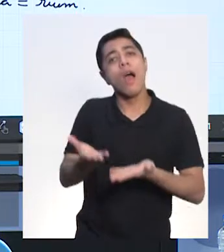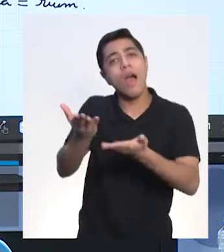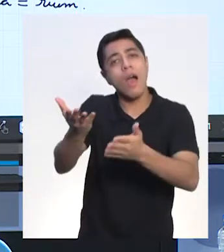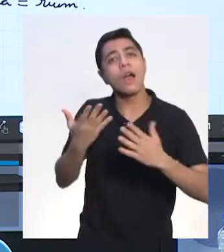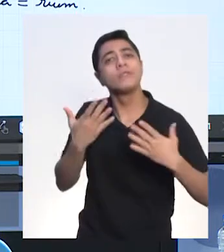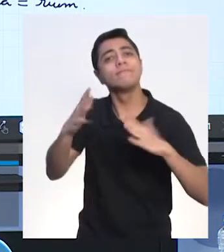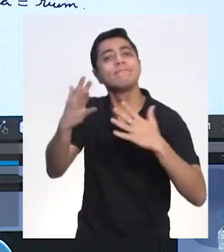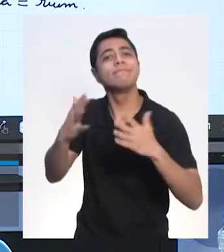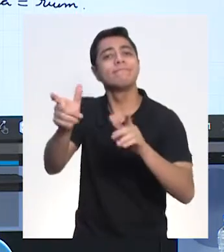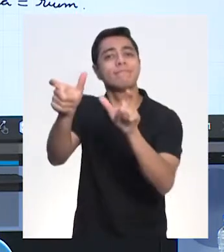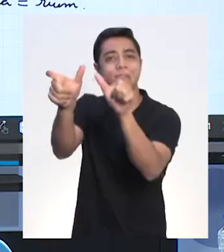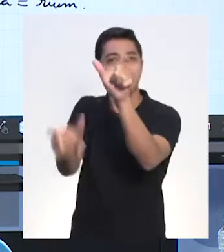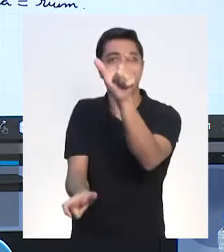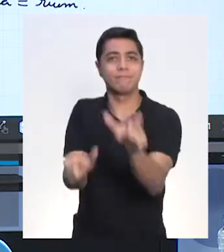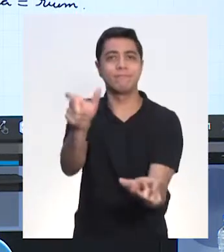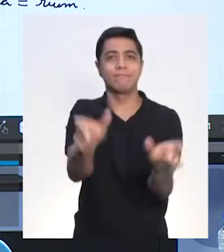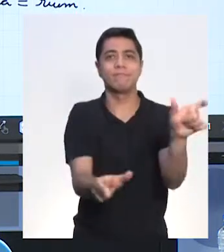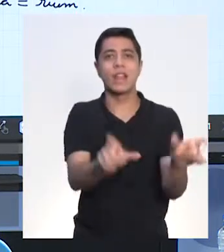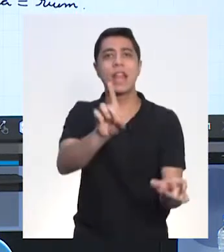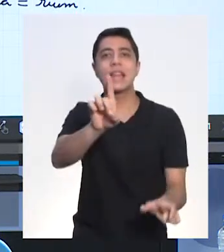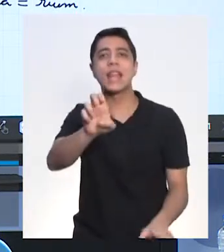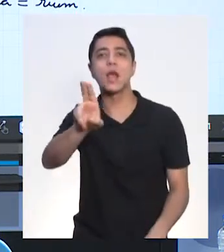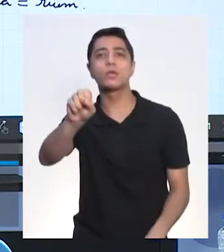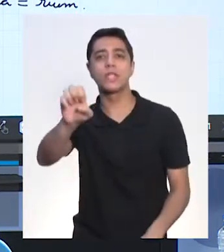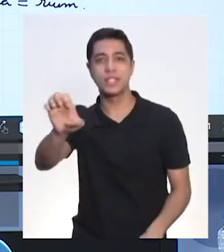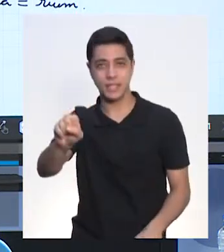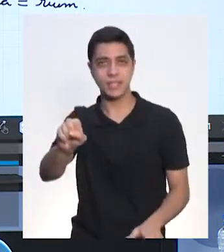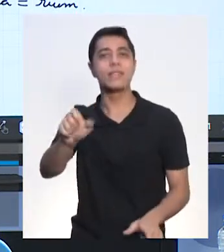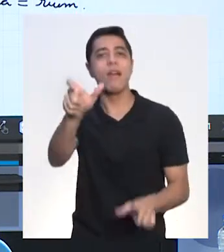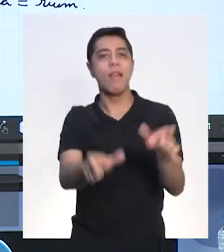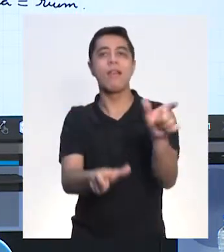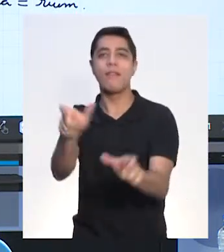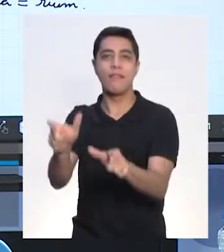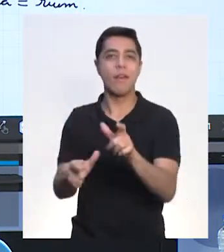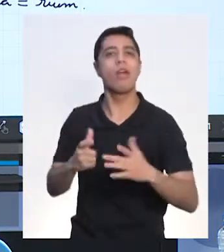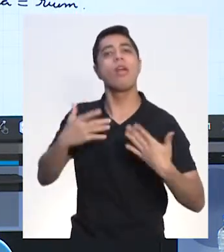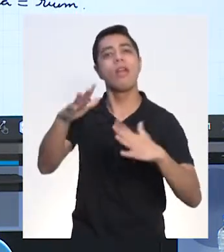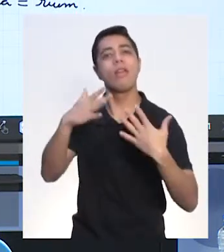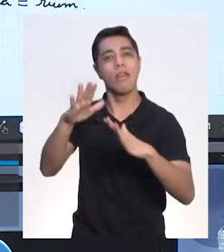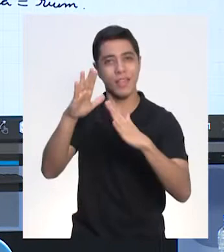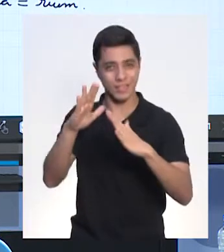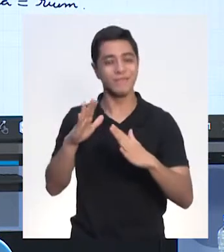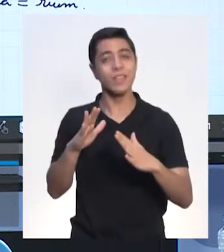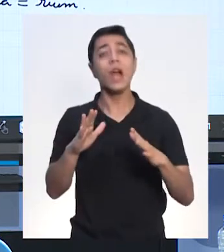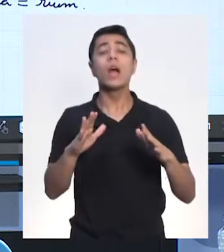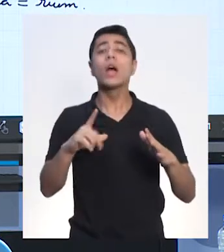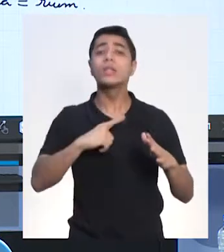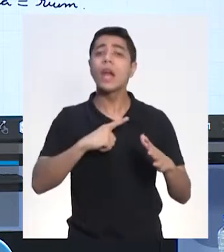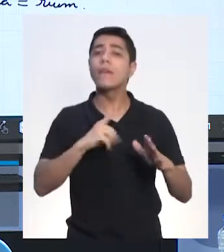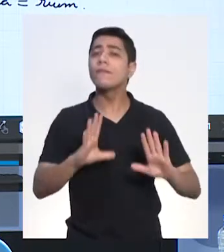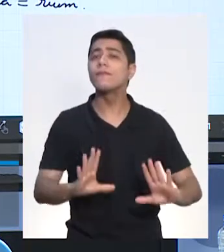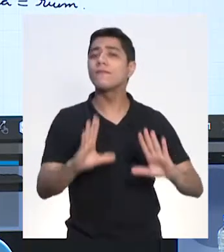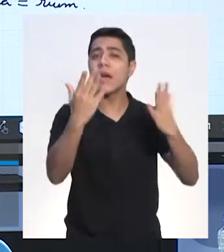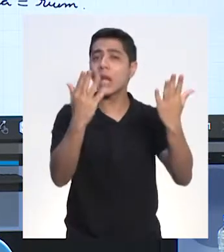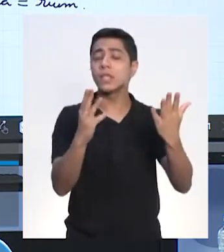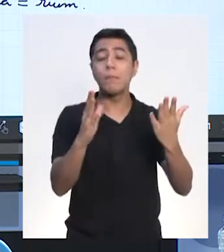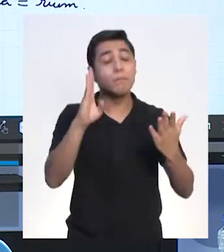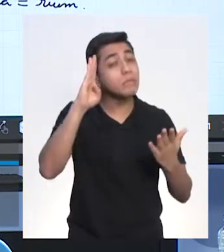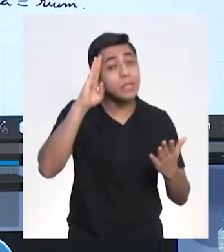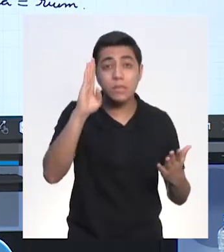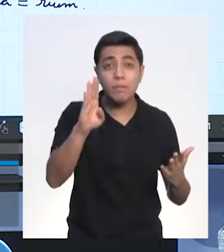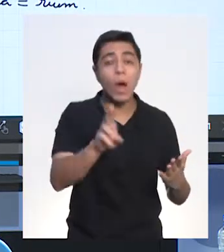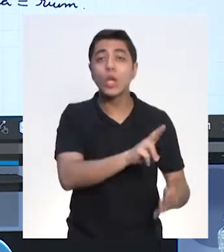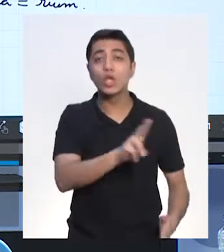final do ano, né, no final da safra, enfim. Mas também existiam essas dionisíacas, que eram uma das principais festas.